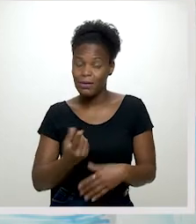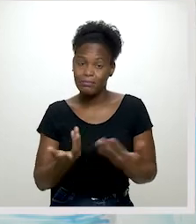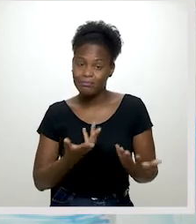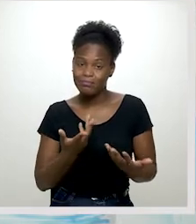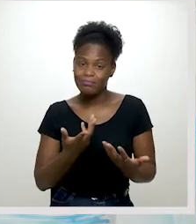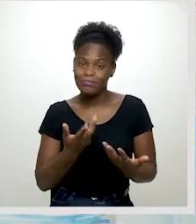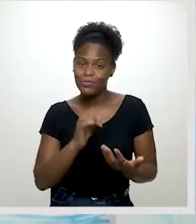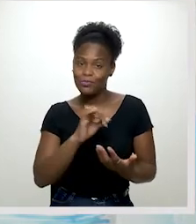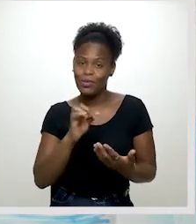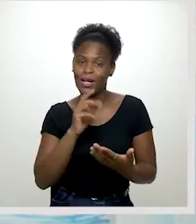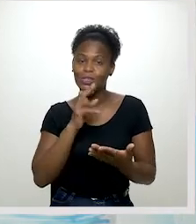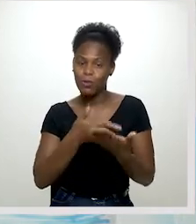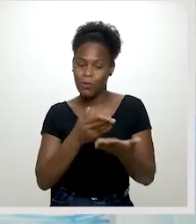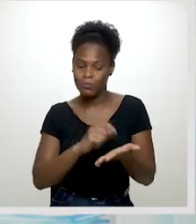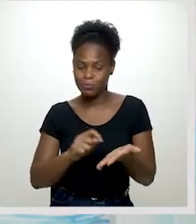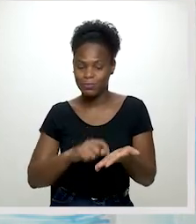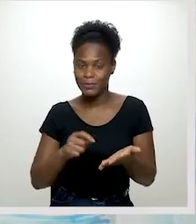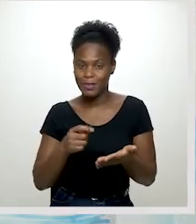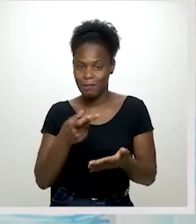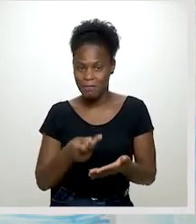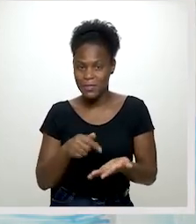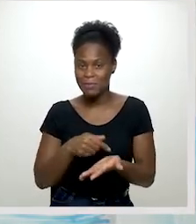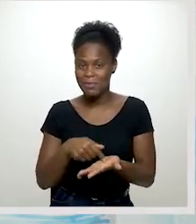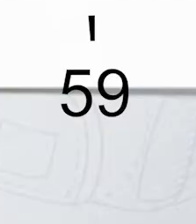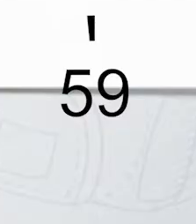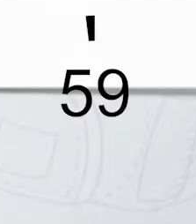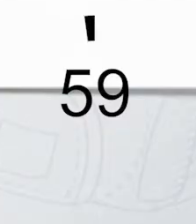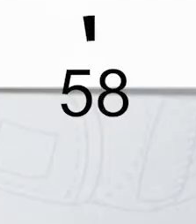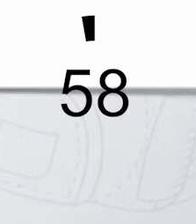resolução. Fico aguardando a vossa resposta.